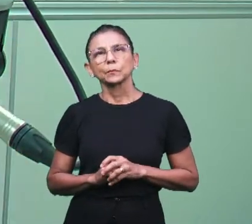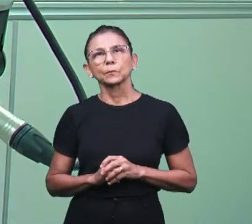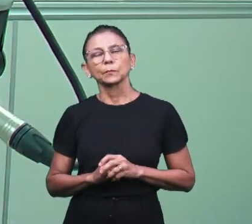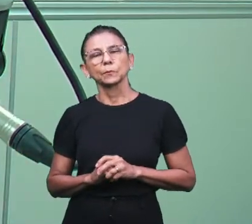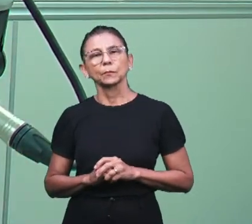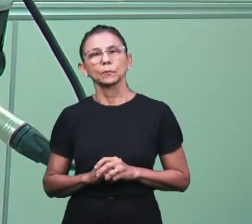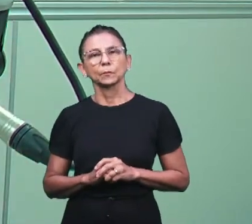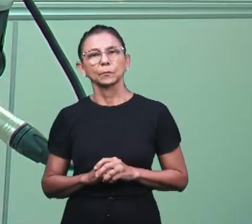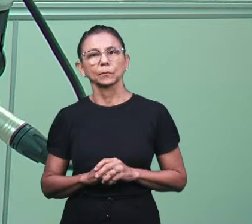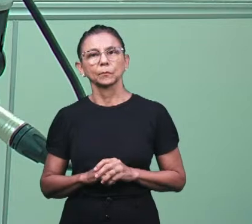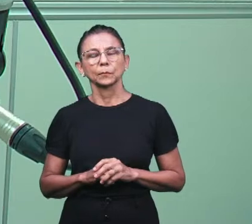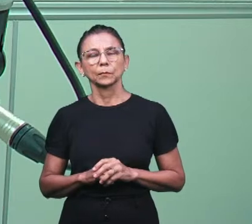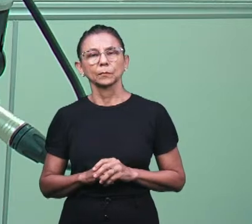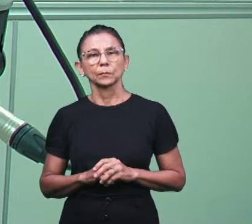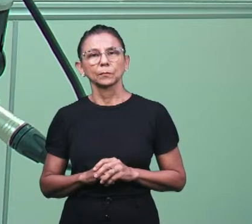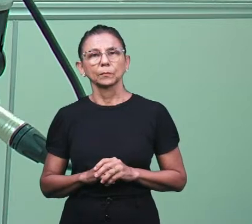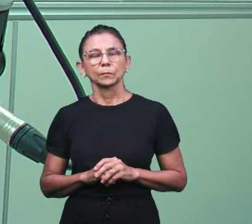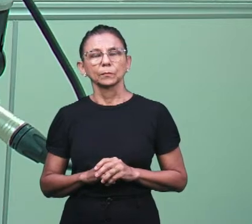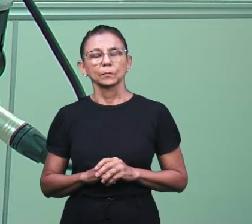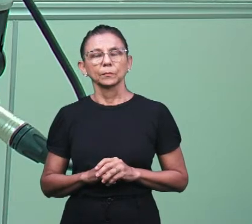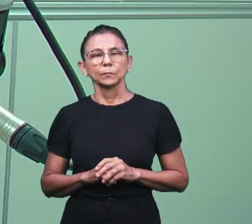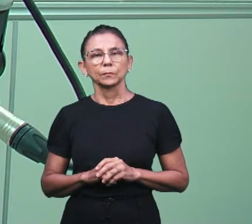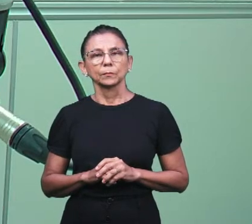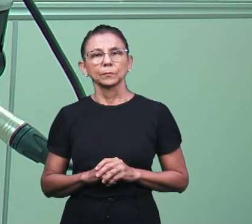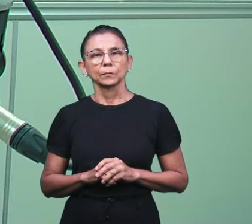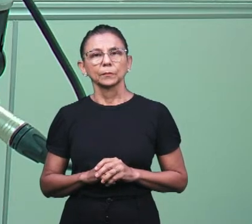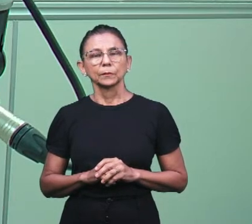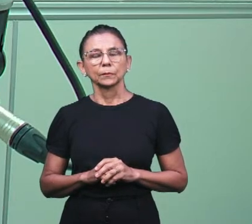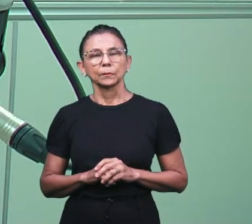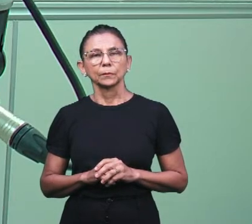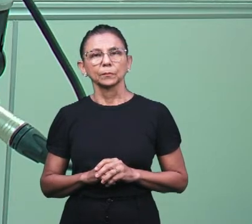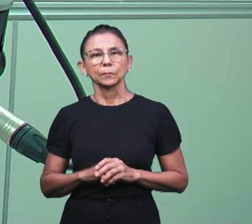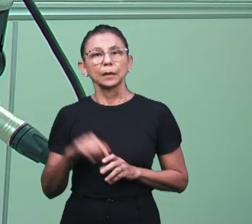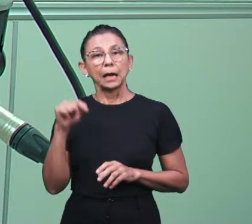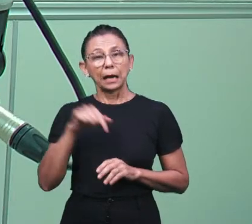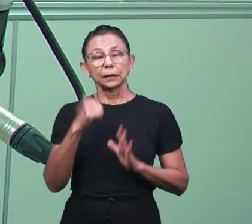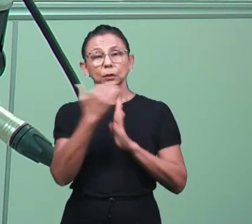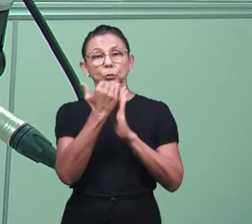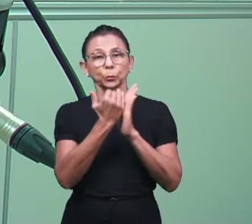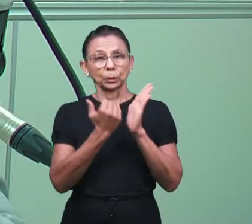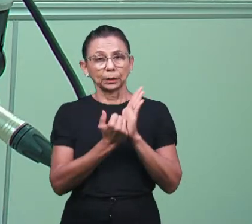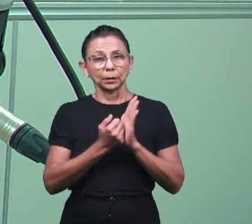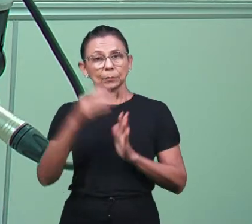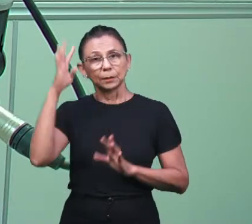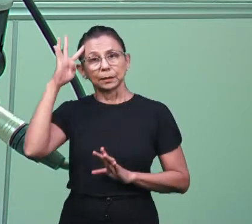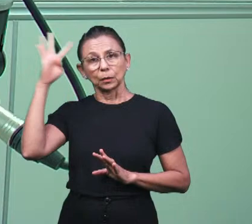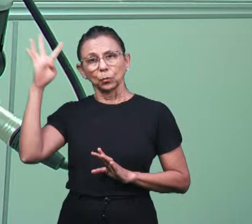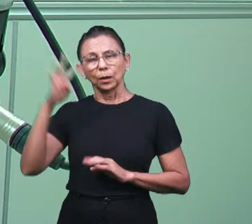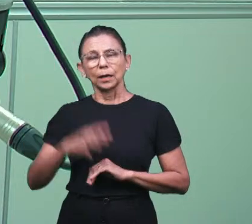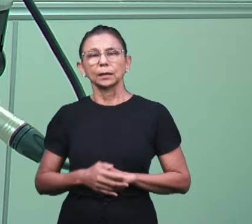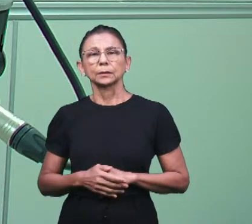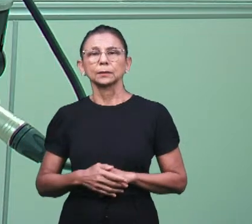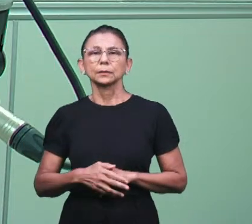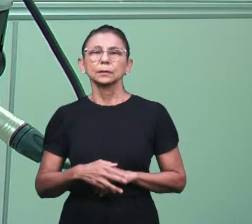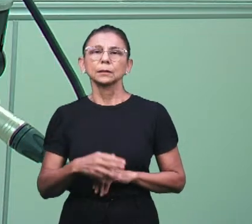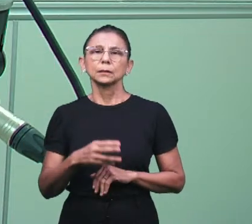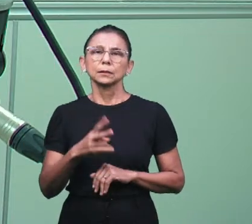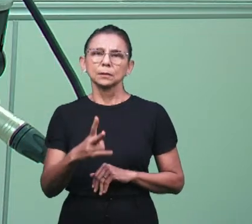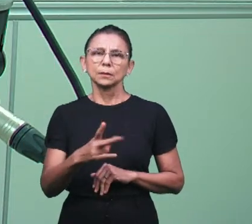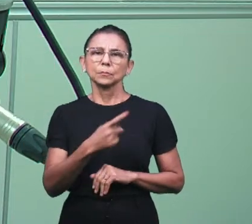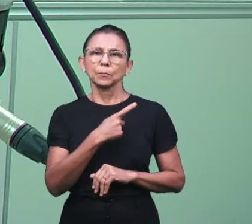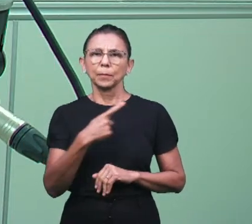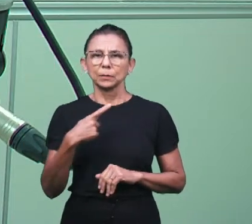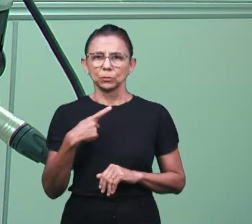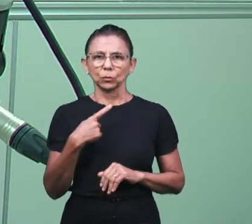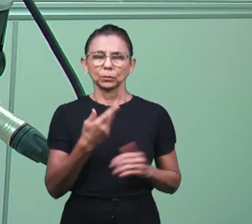pastores aqui às quartas-feiras e a gente sempre conversa sobre isso, e aqui eu vou